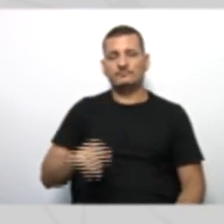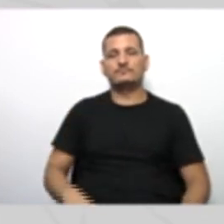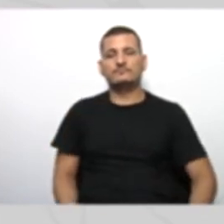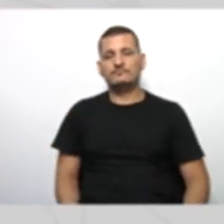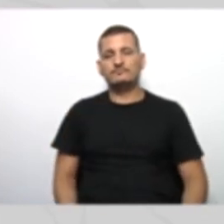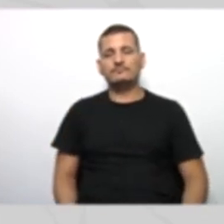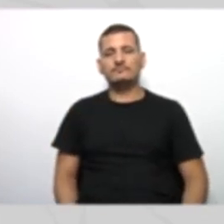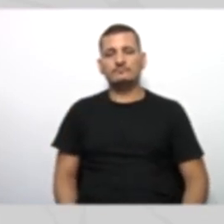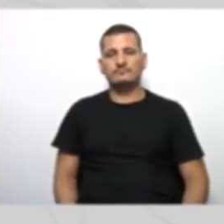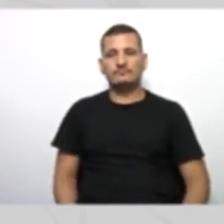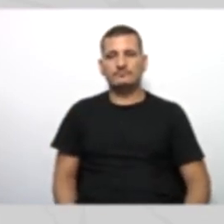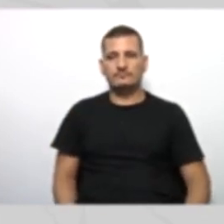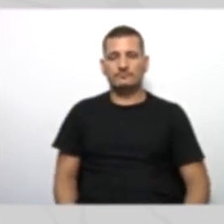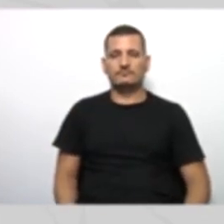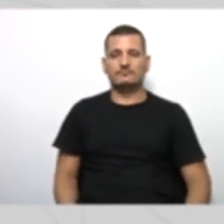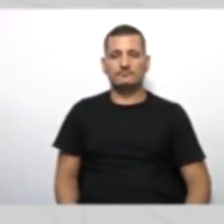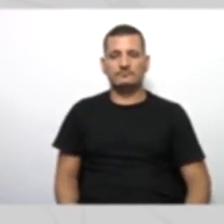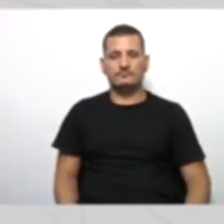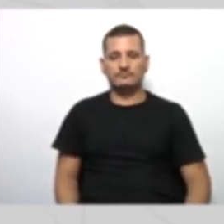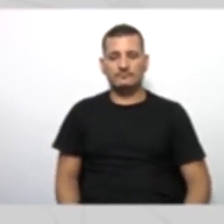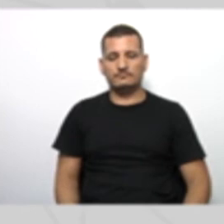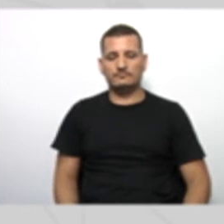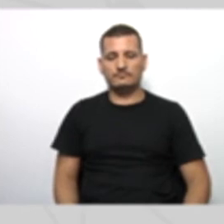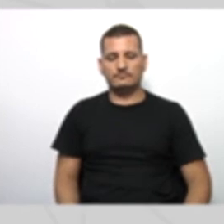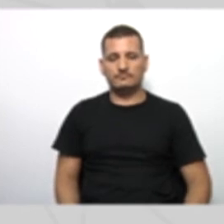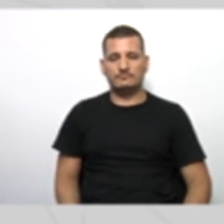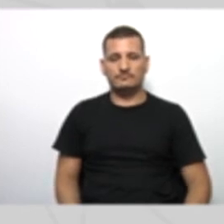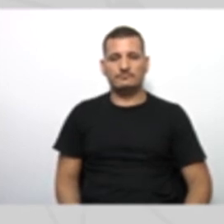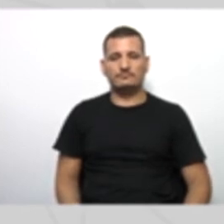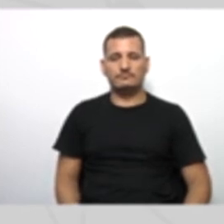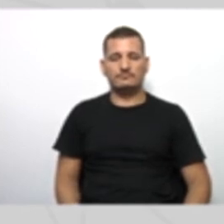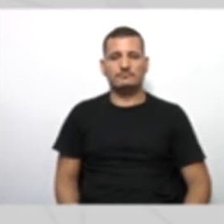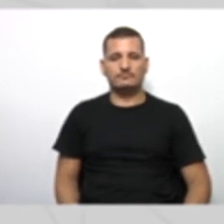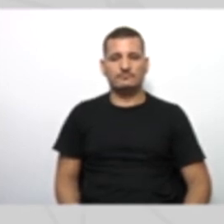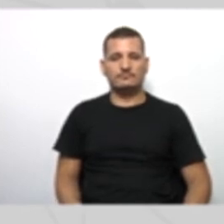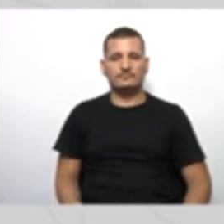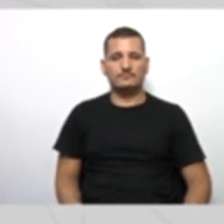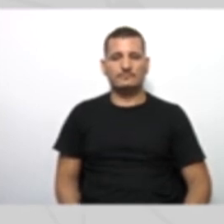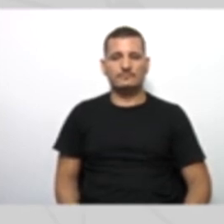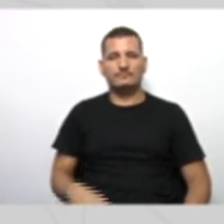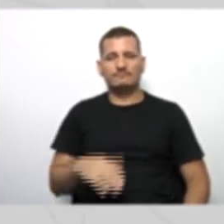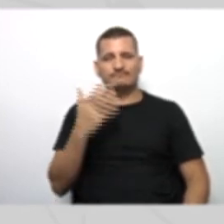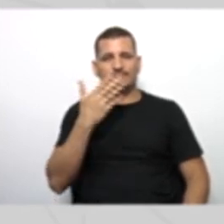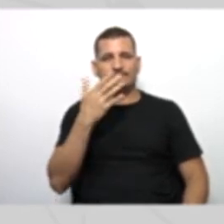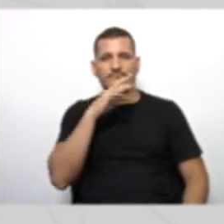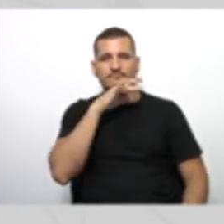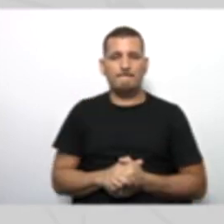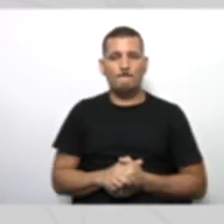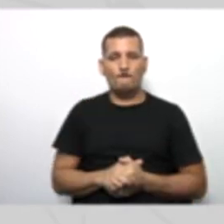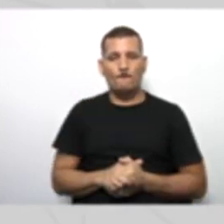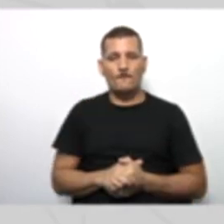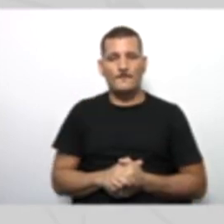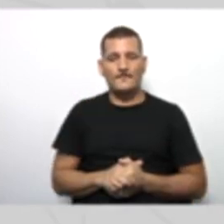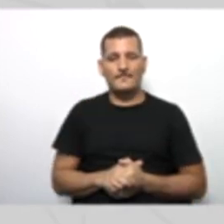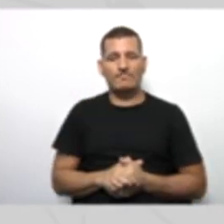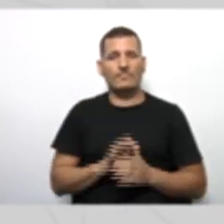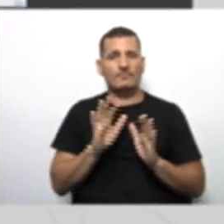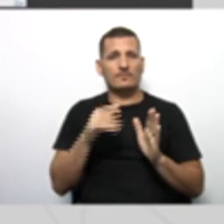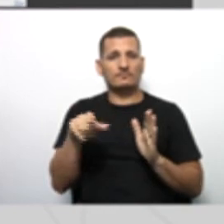ó, um risco 2, tá? A resposta, buscar contratos diretamente